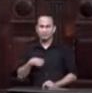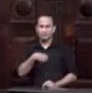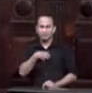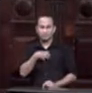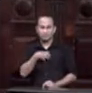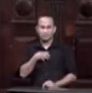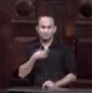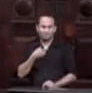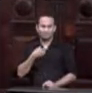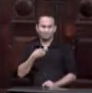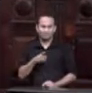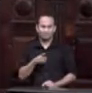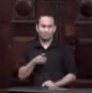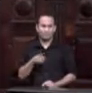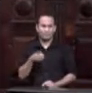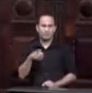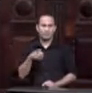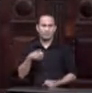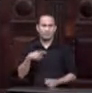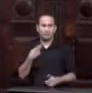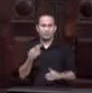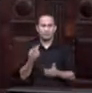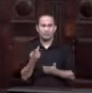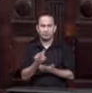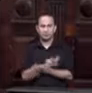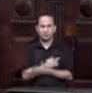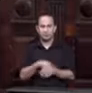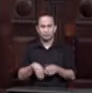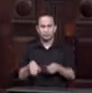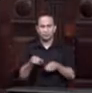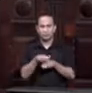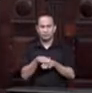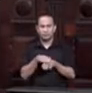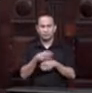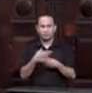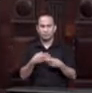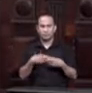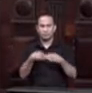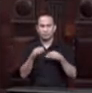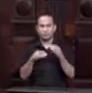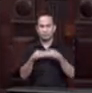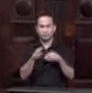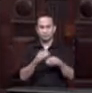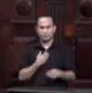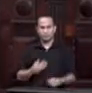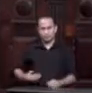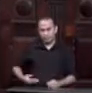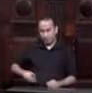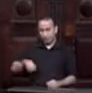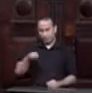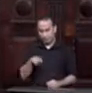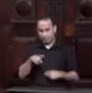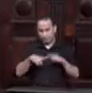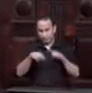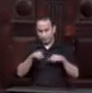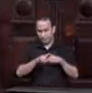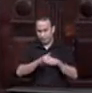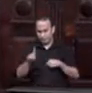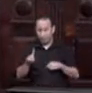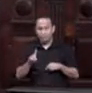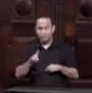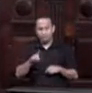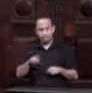nossos servidores públicos, com o aumento de alíquotas e outras dentro do pacote de maldade. Essa matéria não, essa pelo menos dará